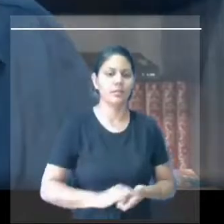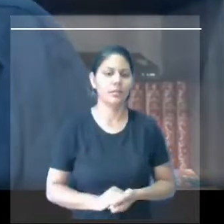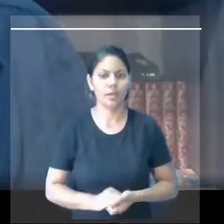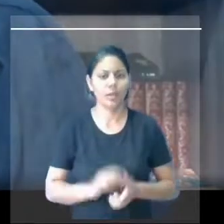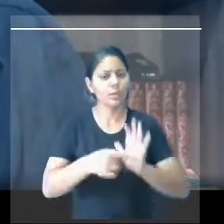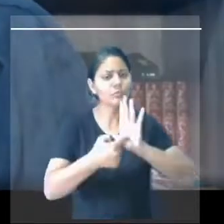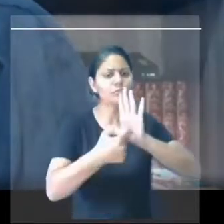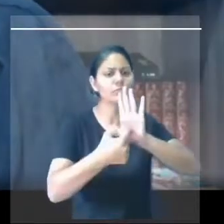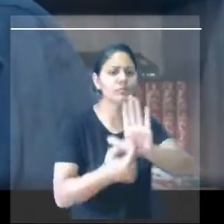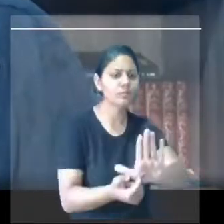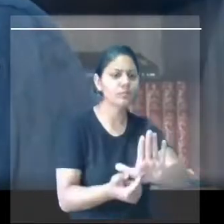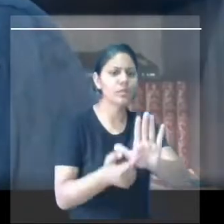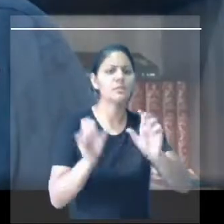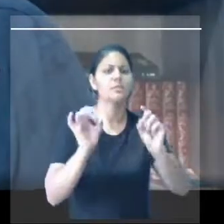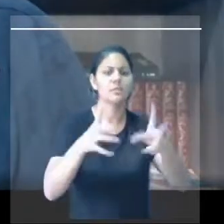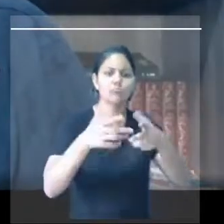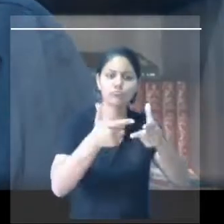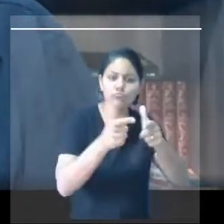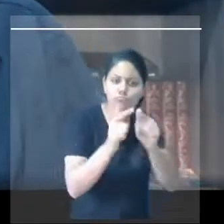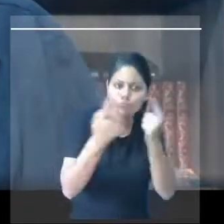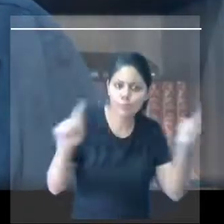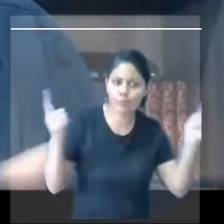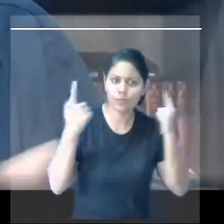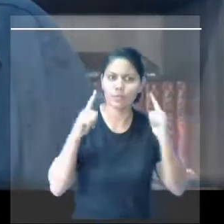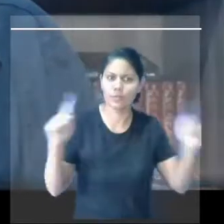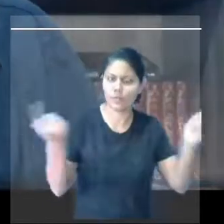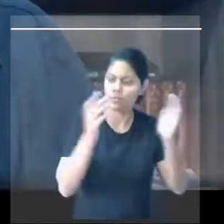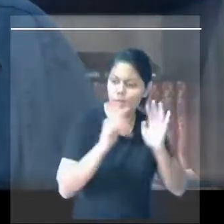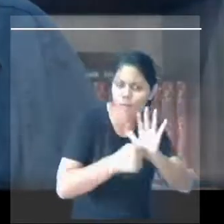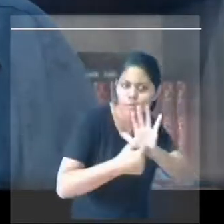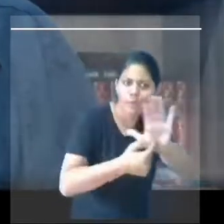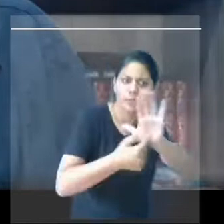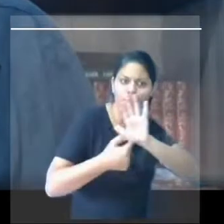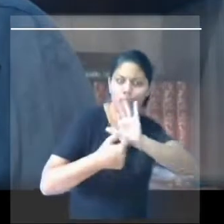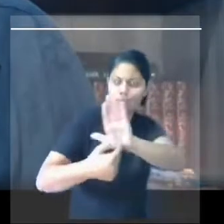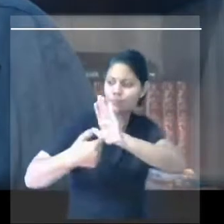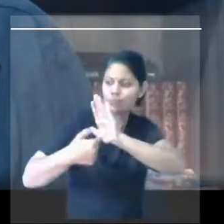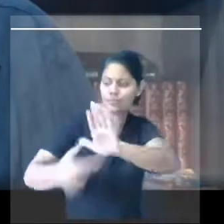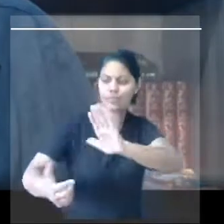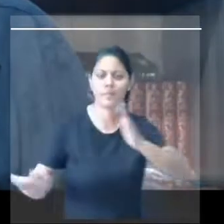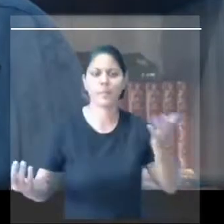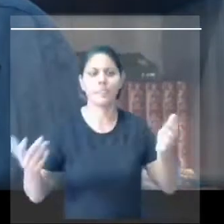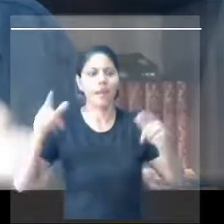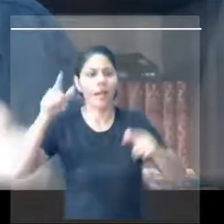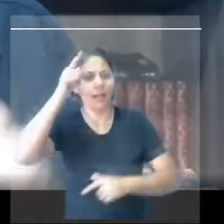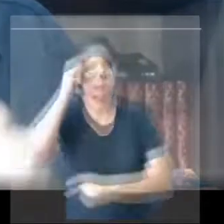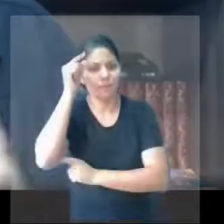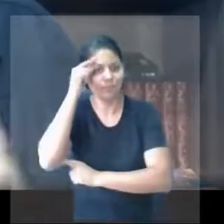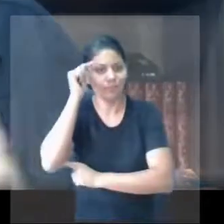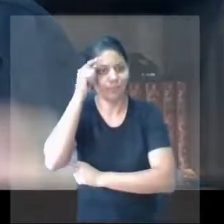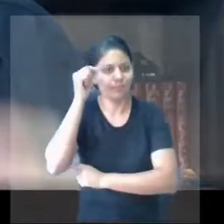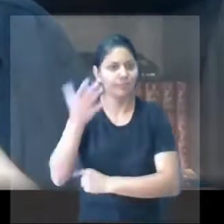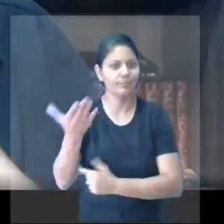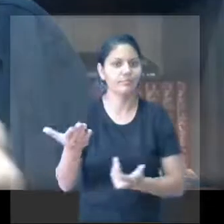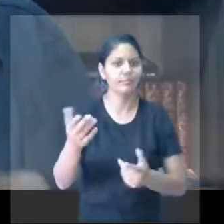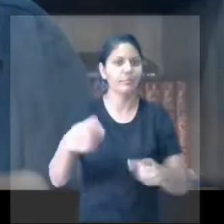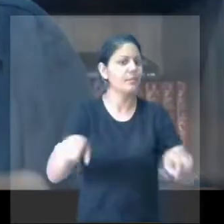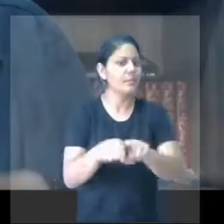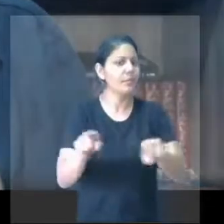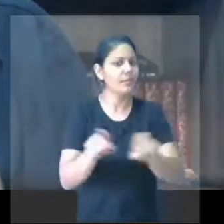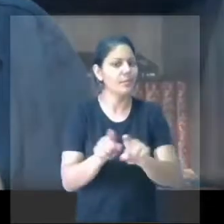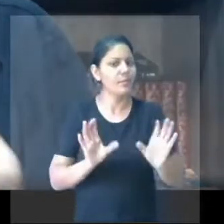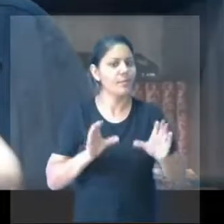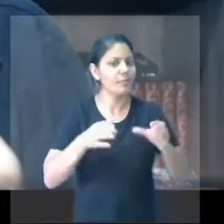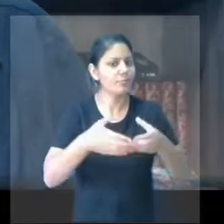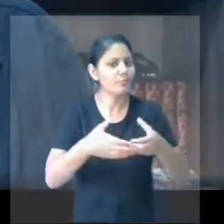essa obra sempre de geração em geração, apresentar nas universidades, né? Então, existem esses